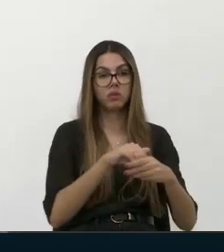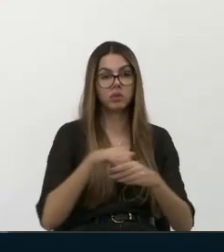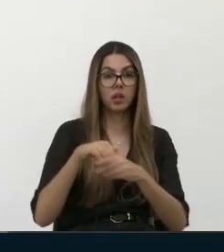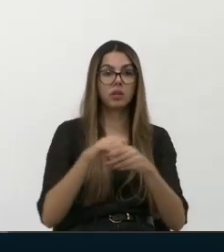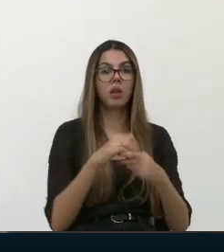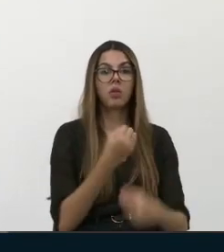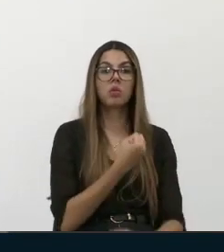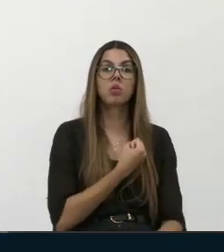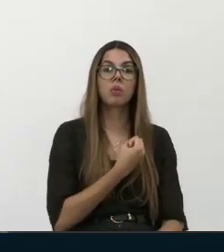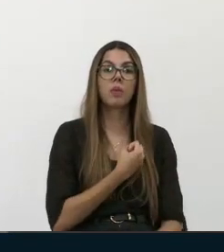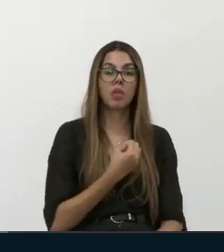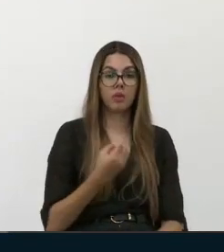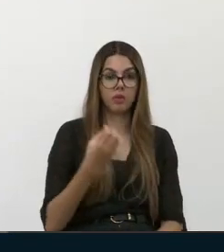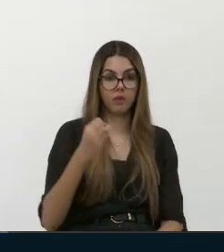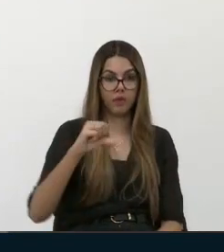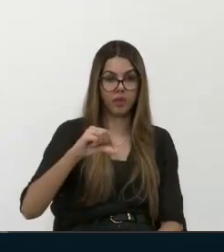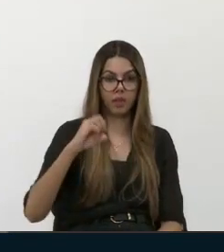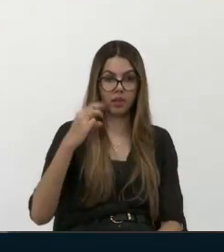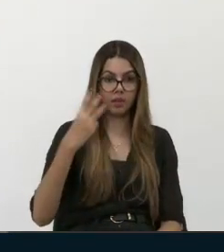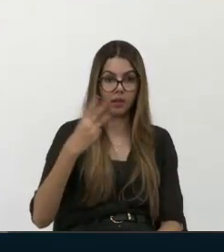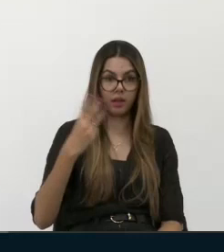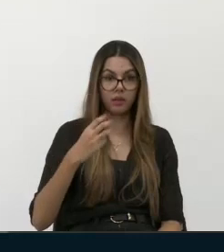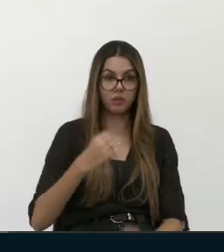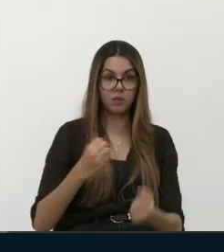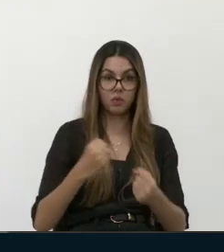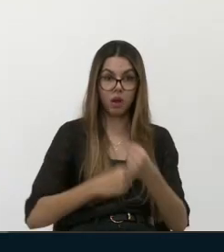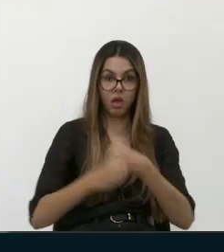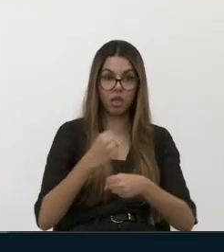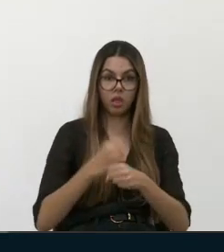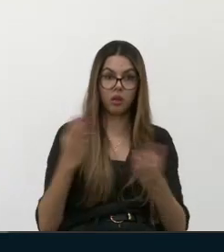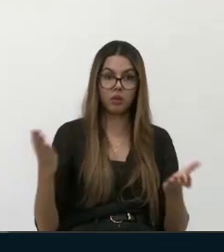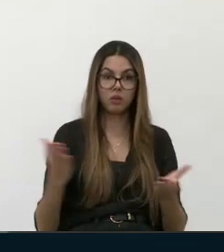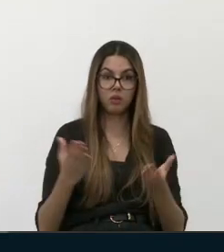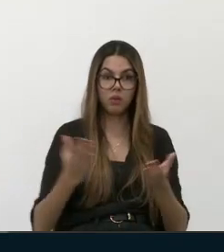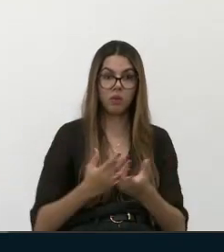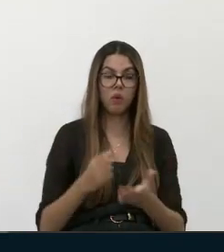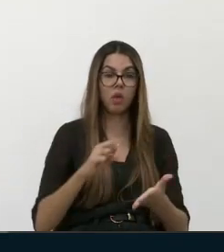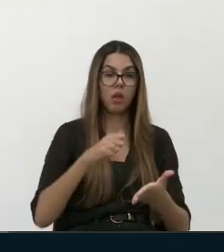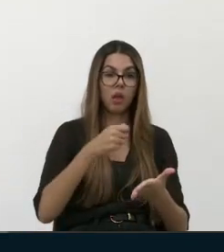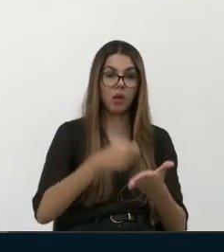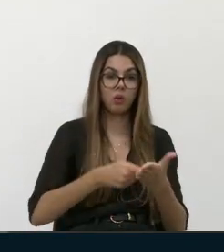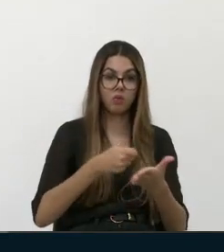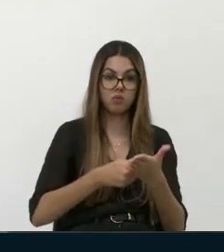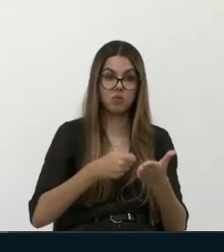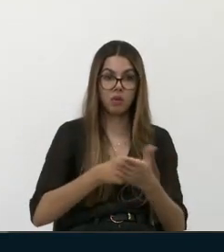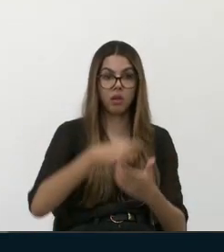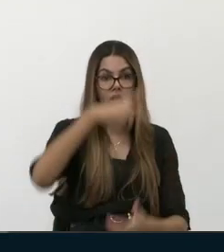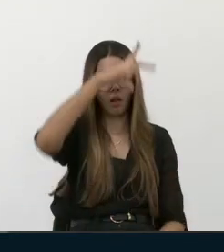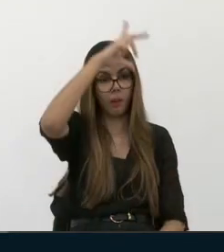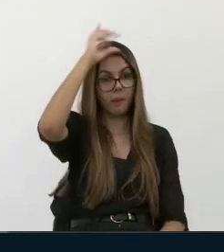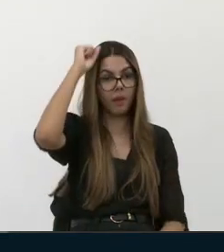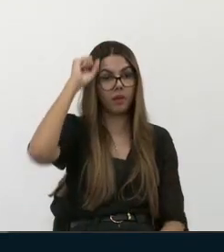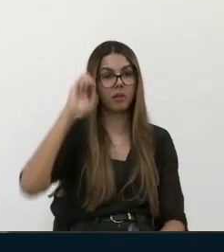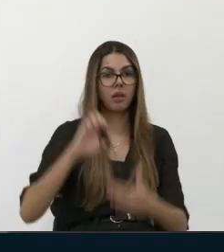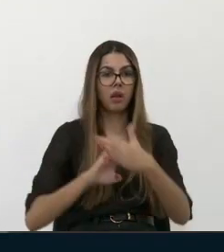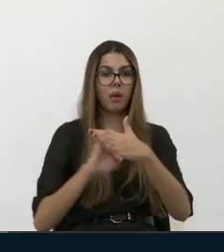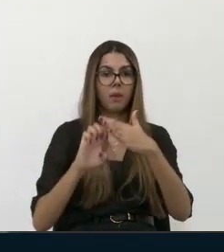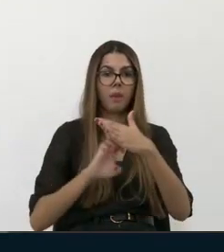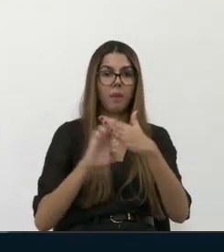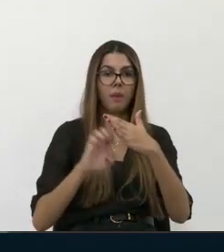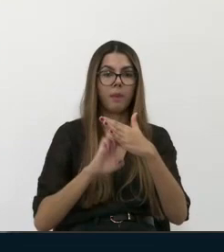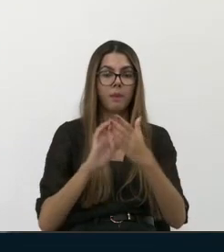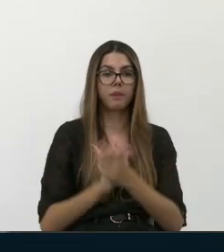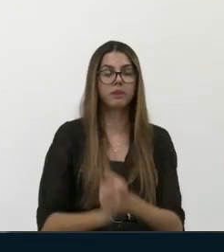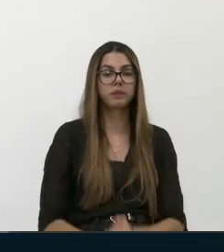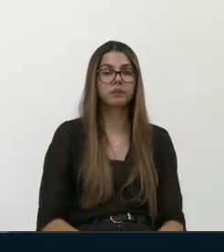número 93/2024. Informações sobre o contrato firmado entre a Prefeitura e a empresa Florestana Construções e Serviços.